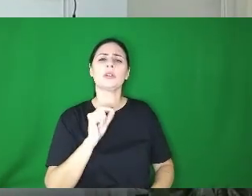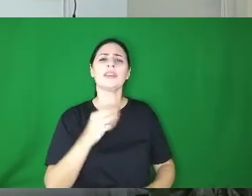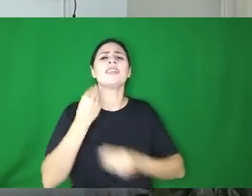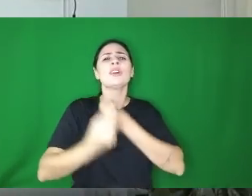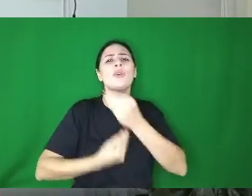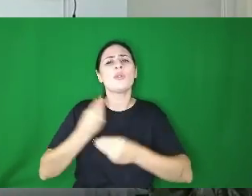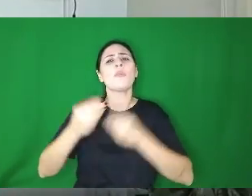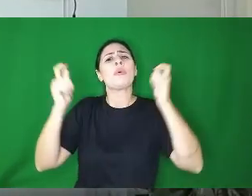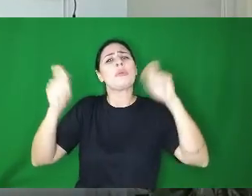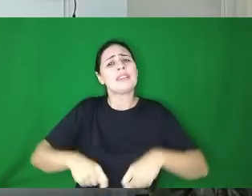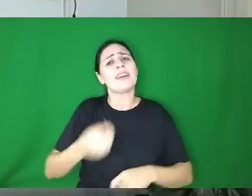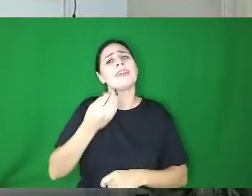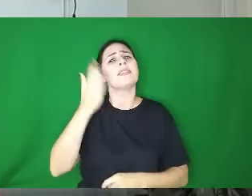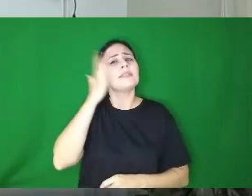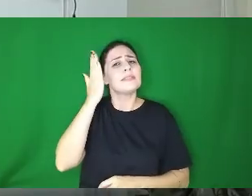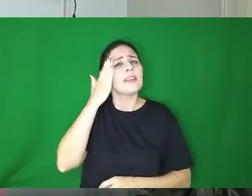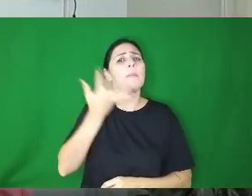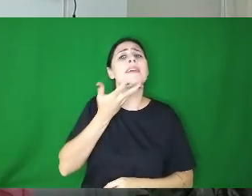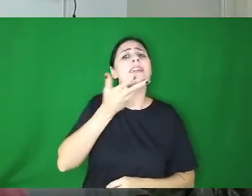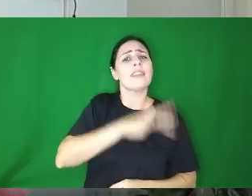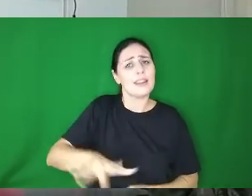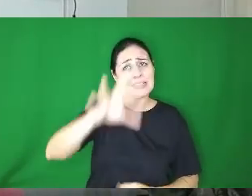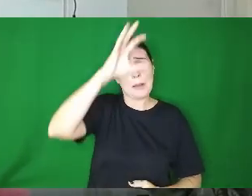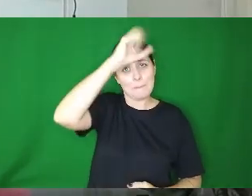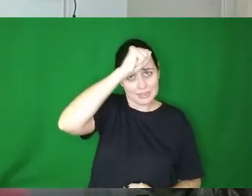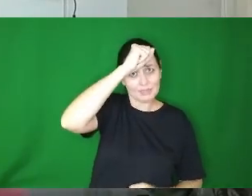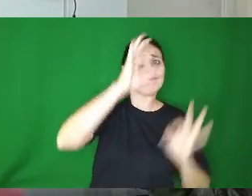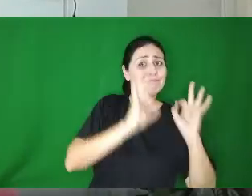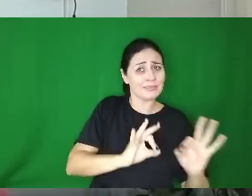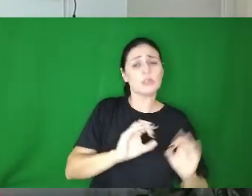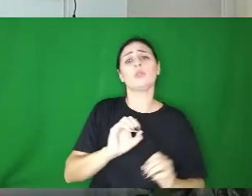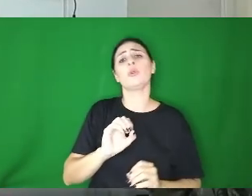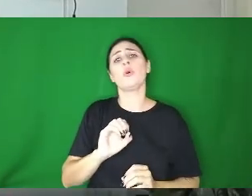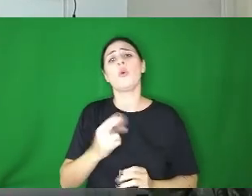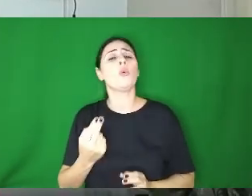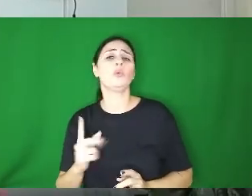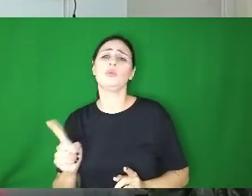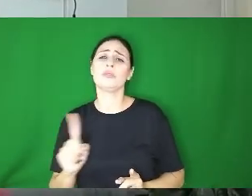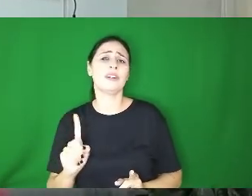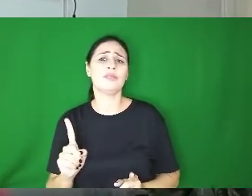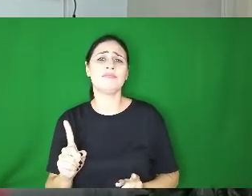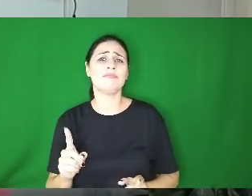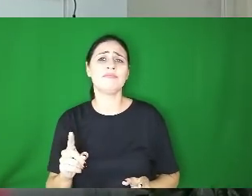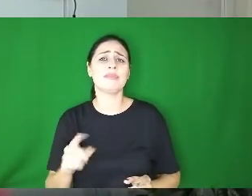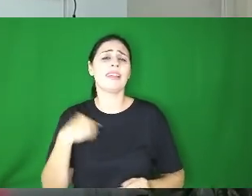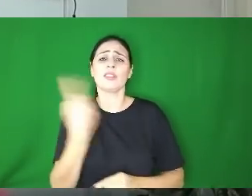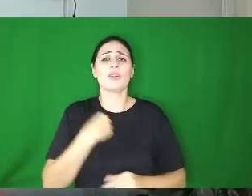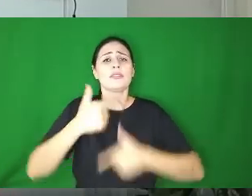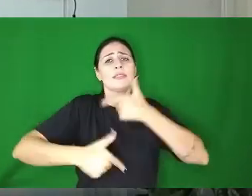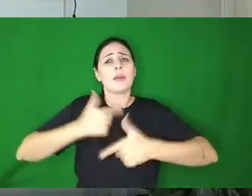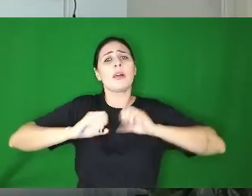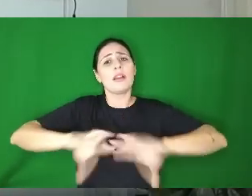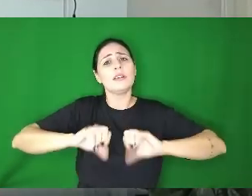algumas questões, eu vou fazer a primeira, depois a Claudineia a próxima, né? Então, assim, estamos há quase um ano aí